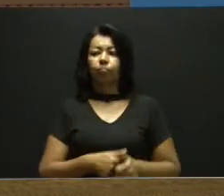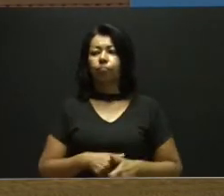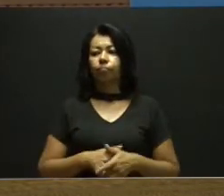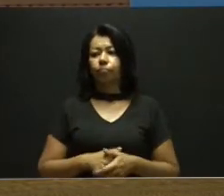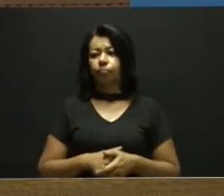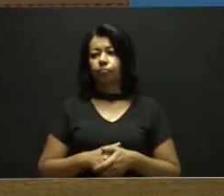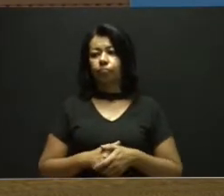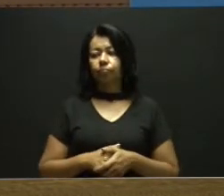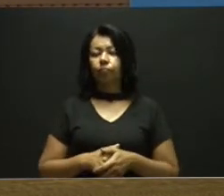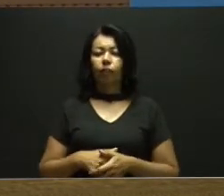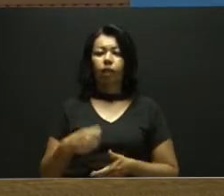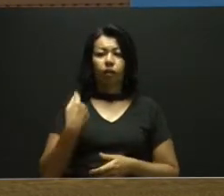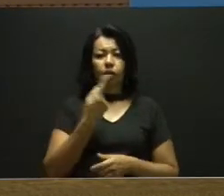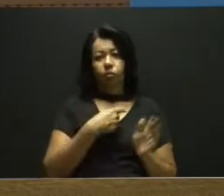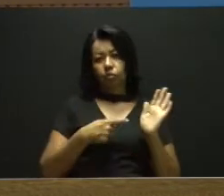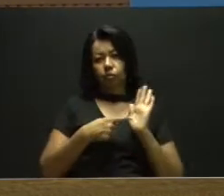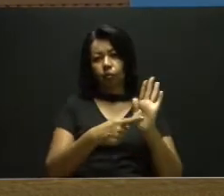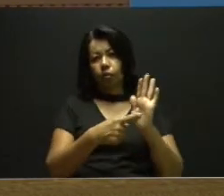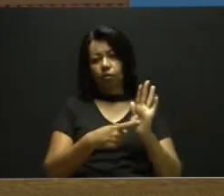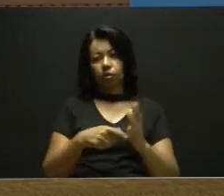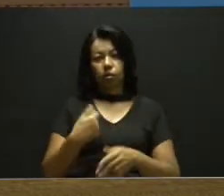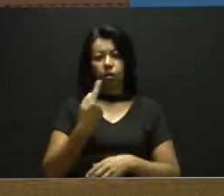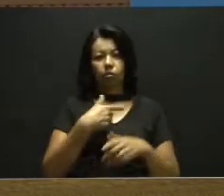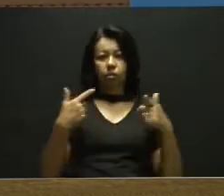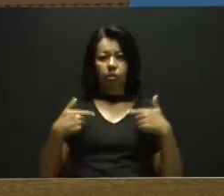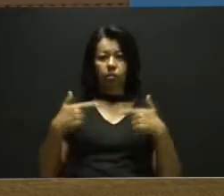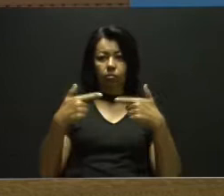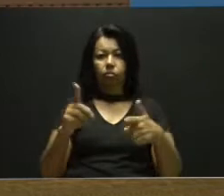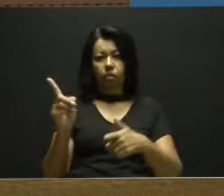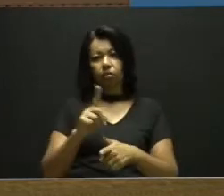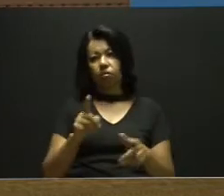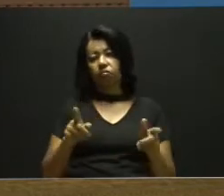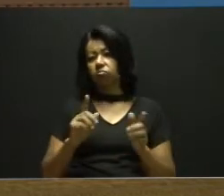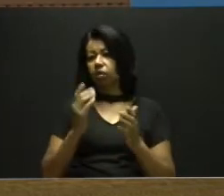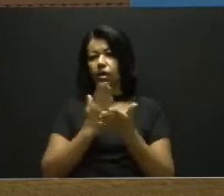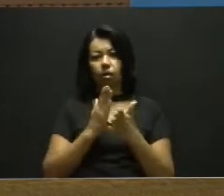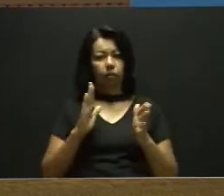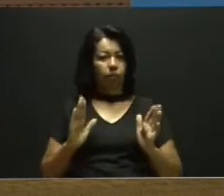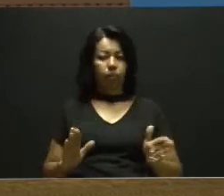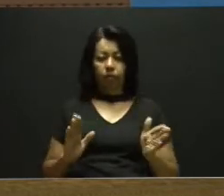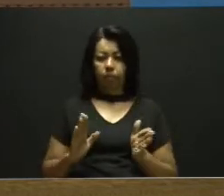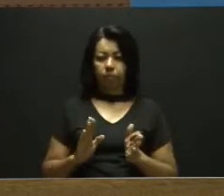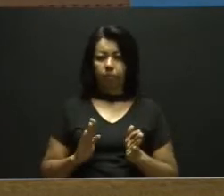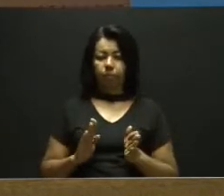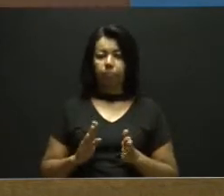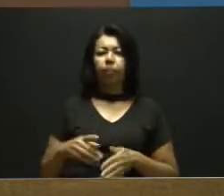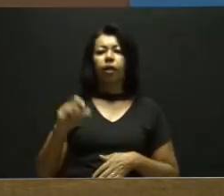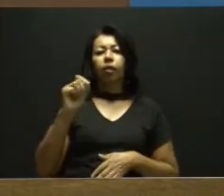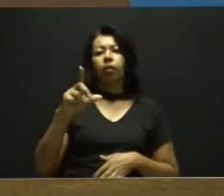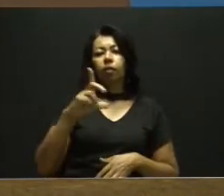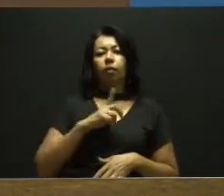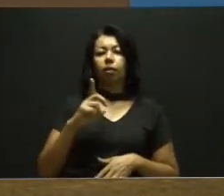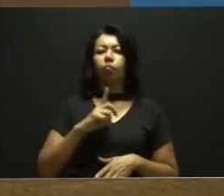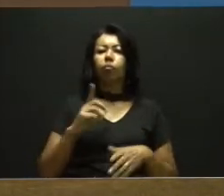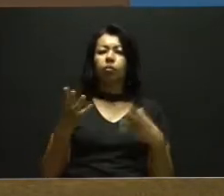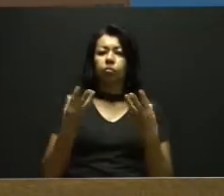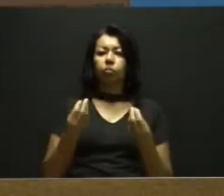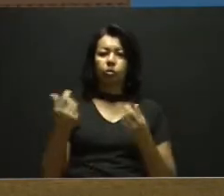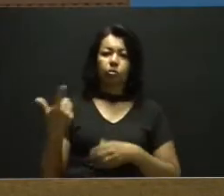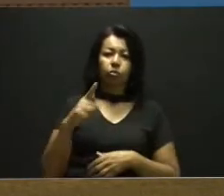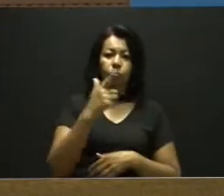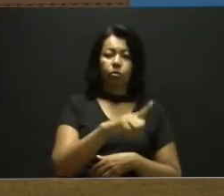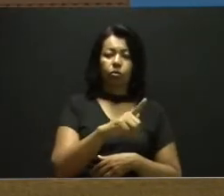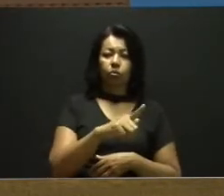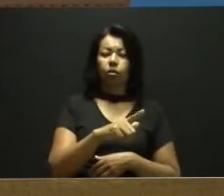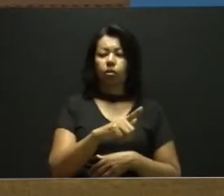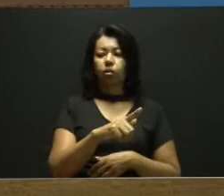e que nos mostra que nossa luta ainda não chegou ao fim e que temos muitos outros e